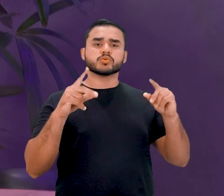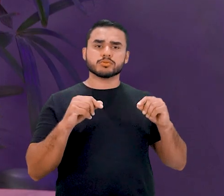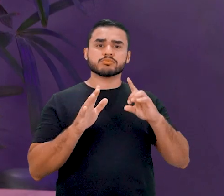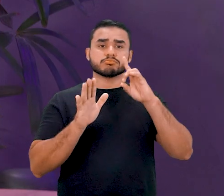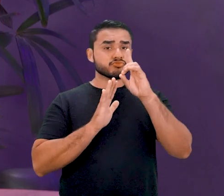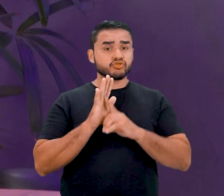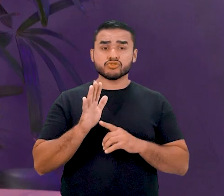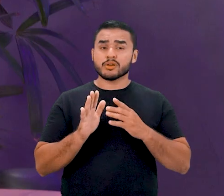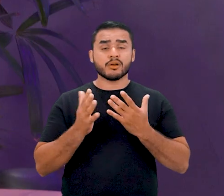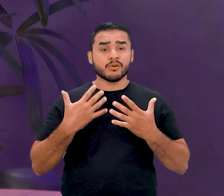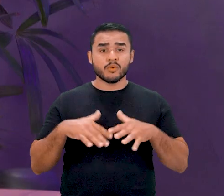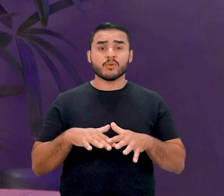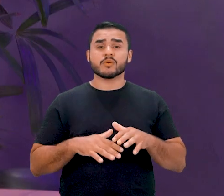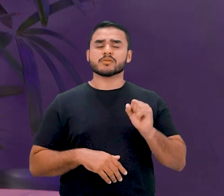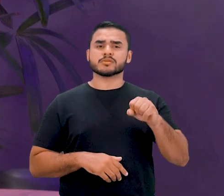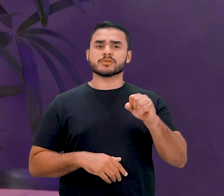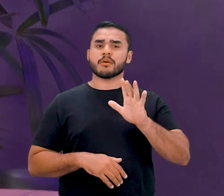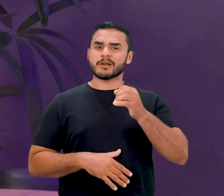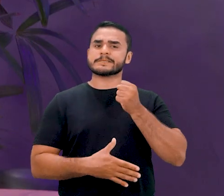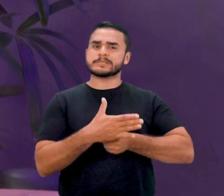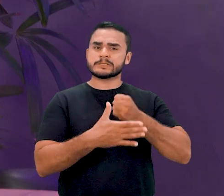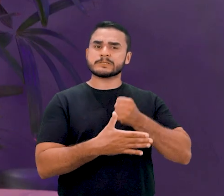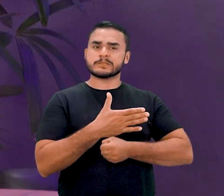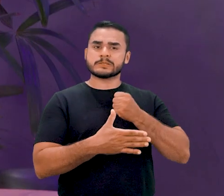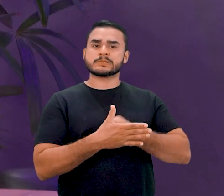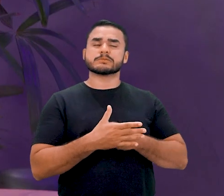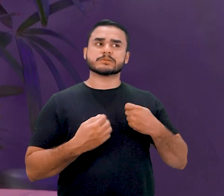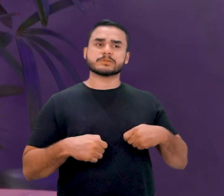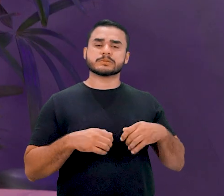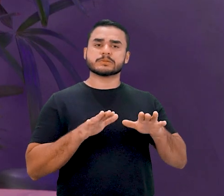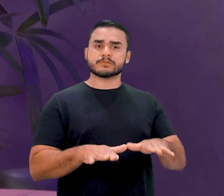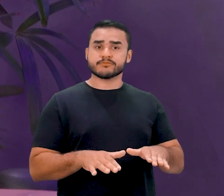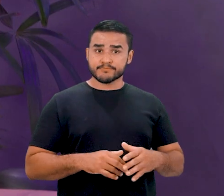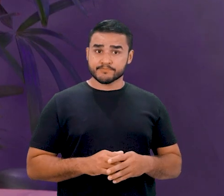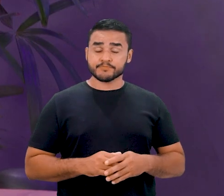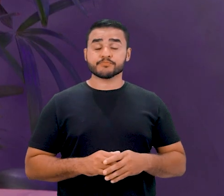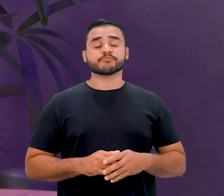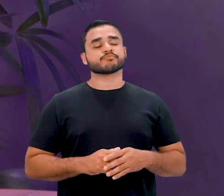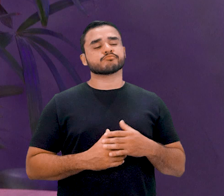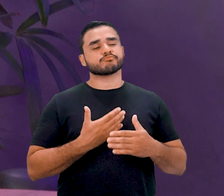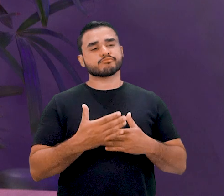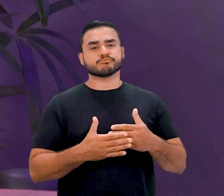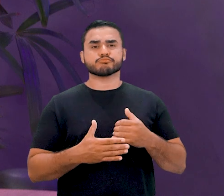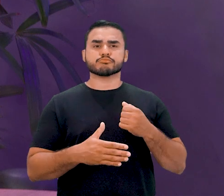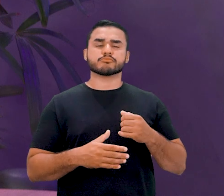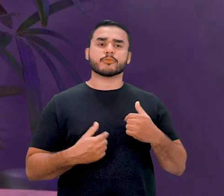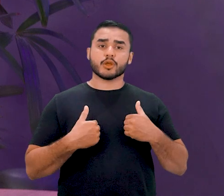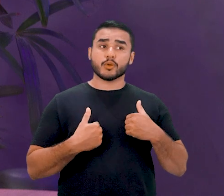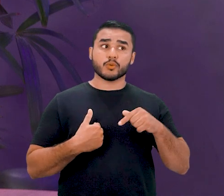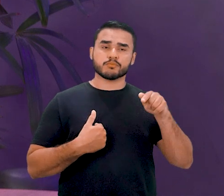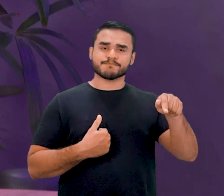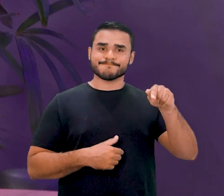são para nós. Só que, às vezes, a gente tem que brigar muito para a gente estar nesse espaço. E aí, dentro da academia, isso foi muito